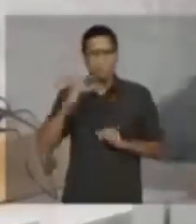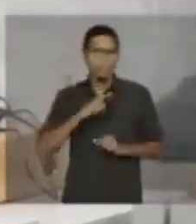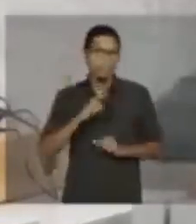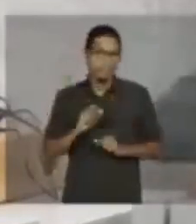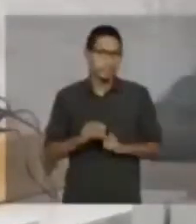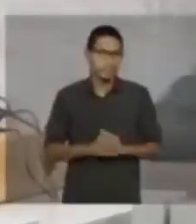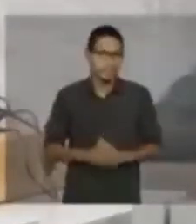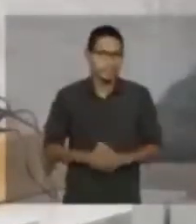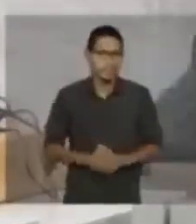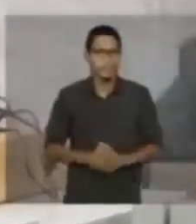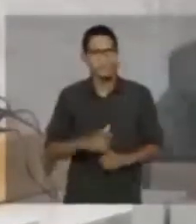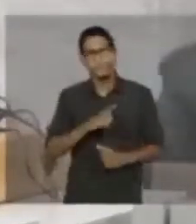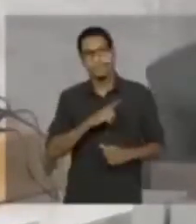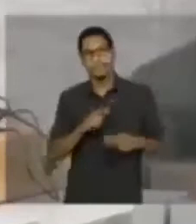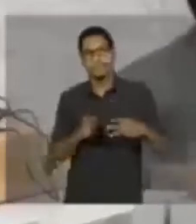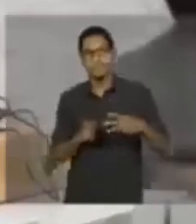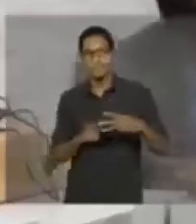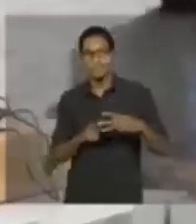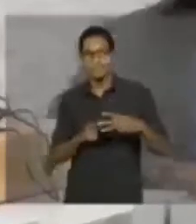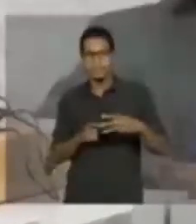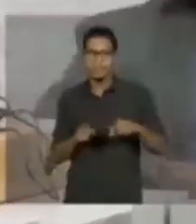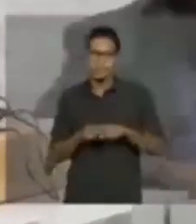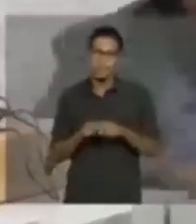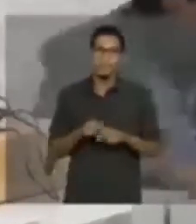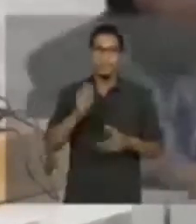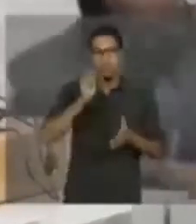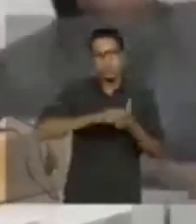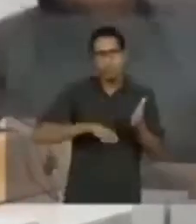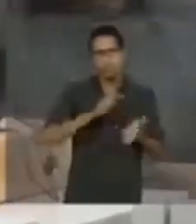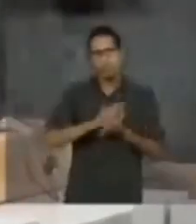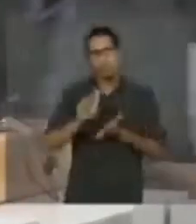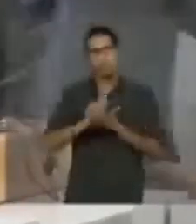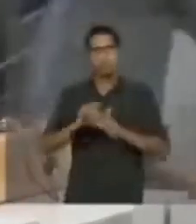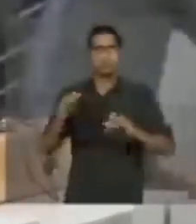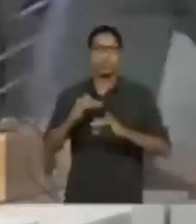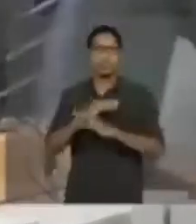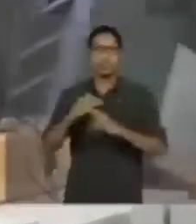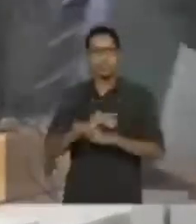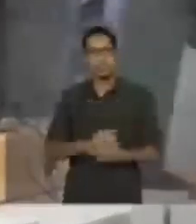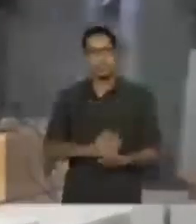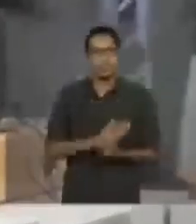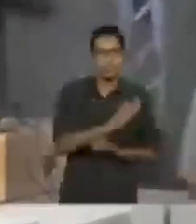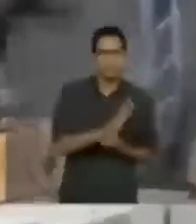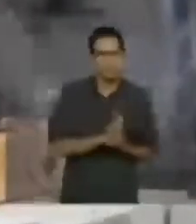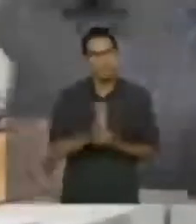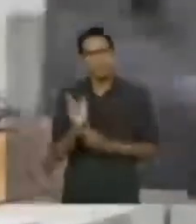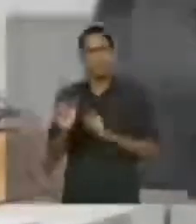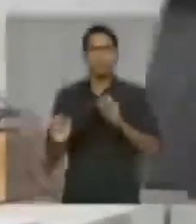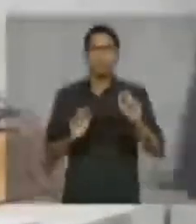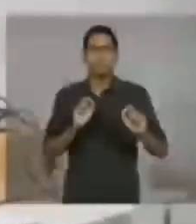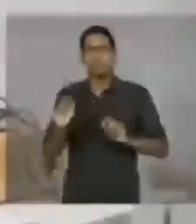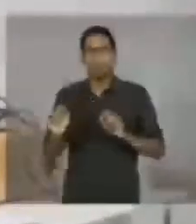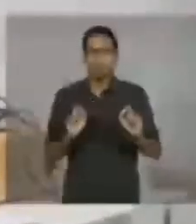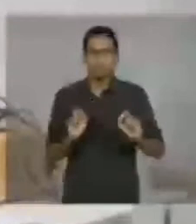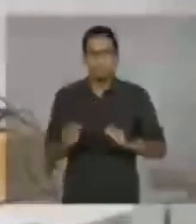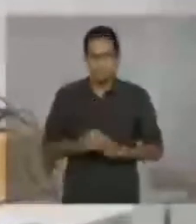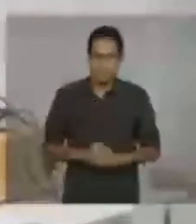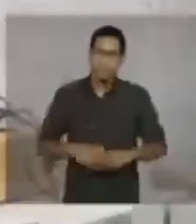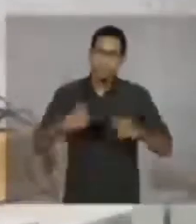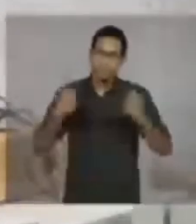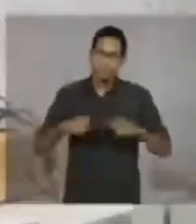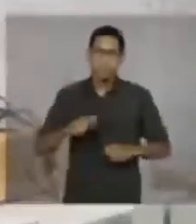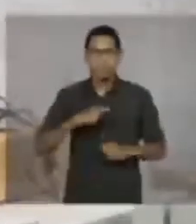tarifária e a despesa com os contratos de limpeza urbana. Nesses dois casos, a gente precisa ter